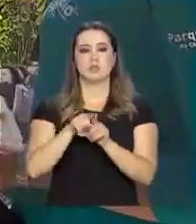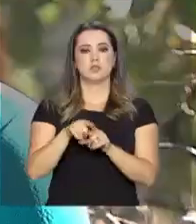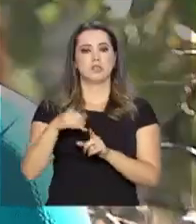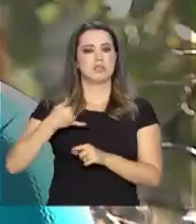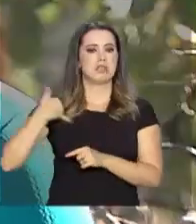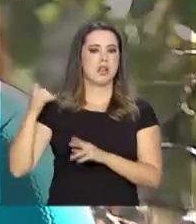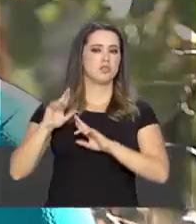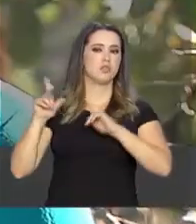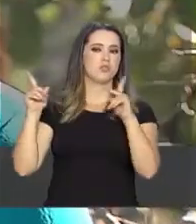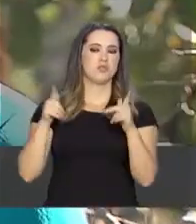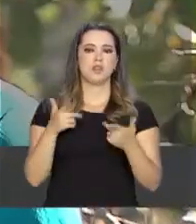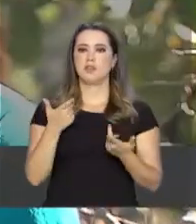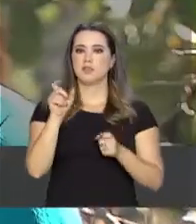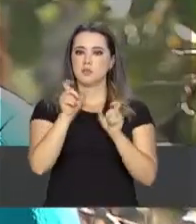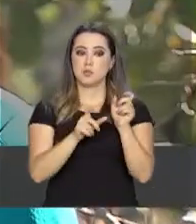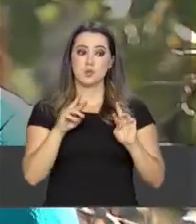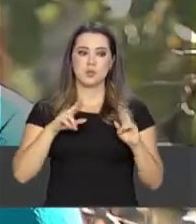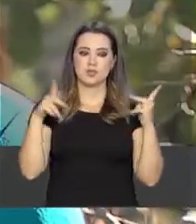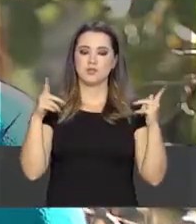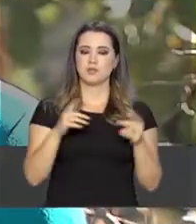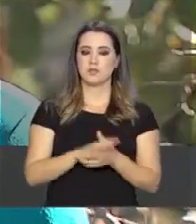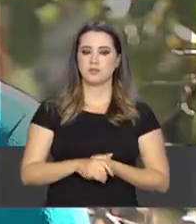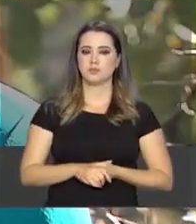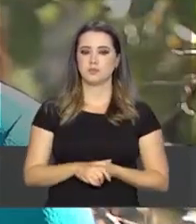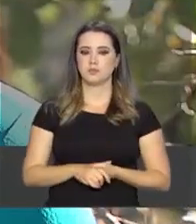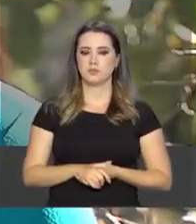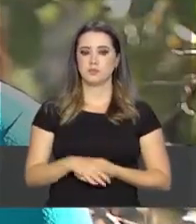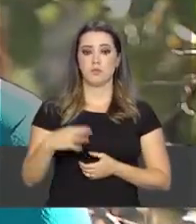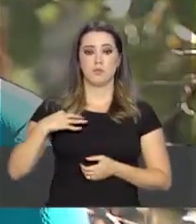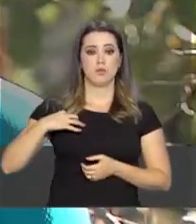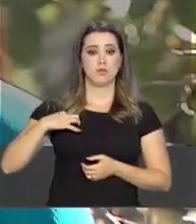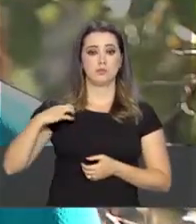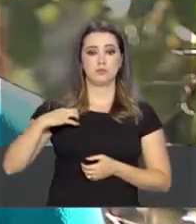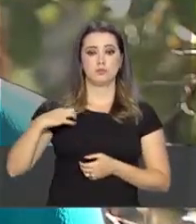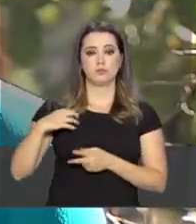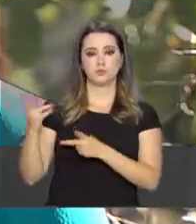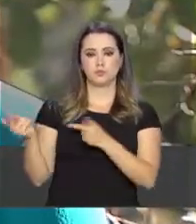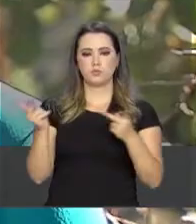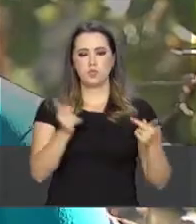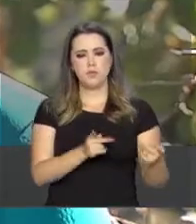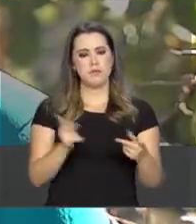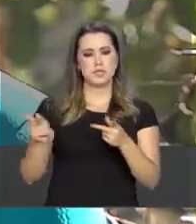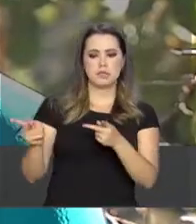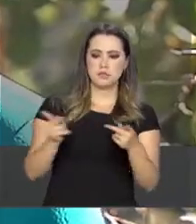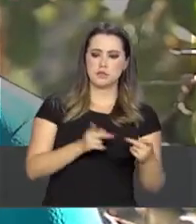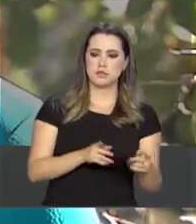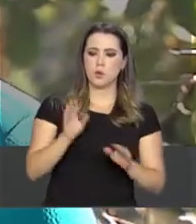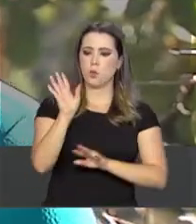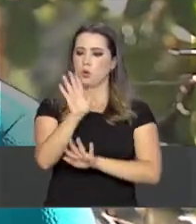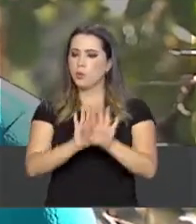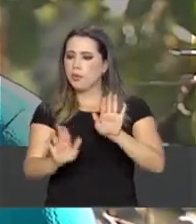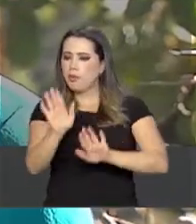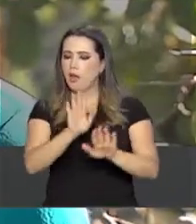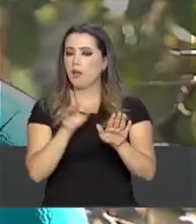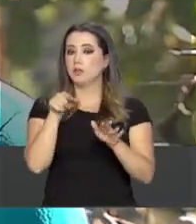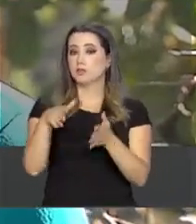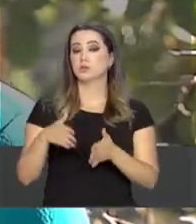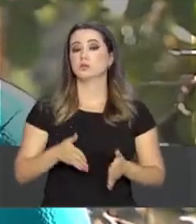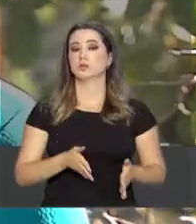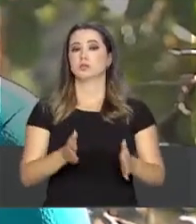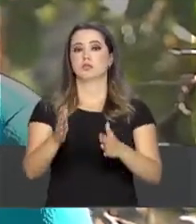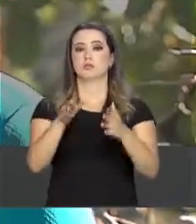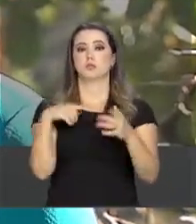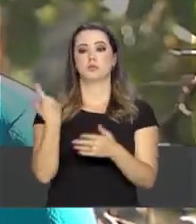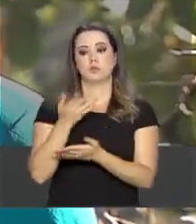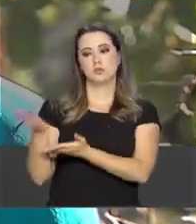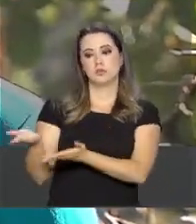perfis. Os voluntários atuam principalmente na parte de visitação e cuidado com as trilhas, né? E a gente recebe